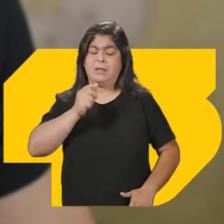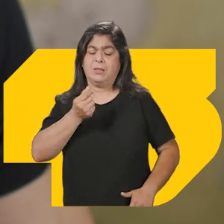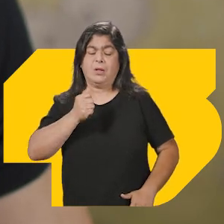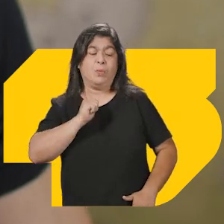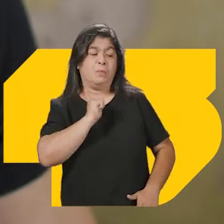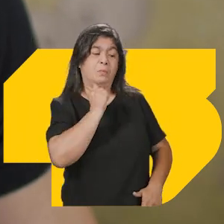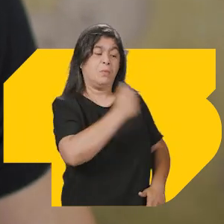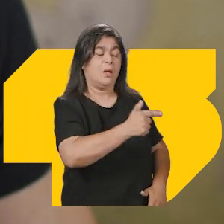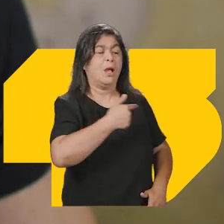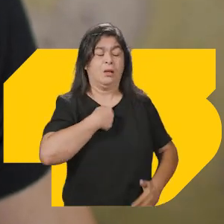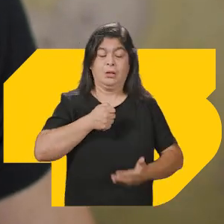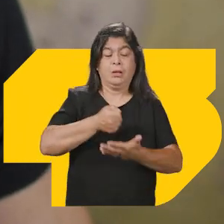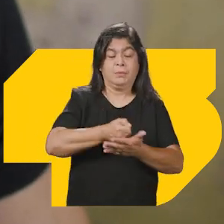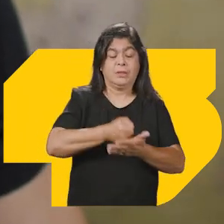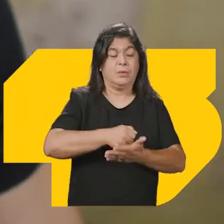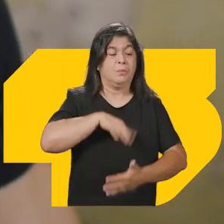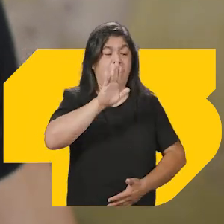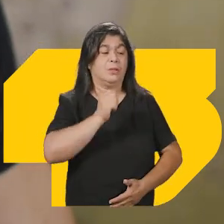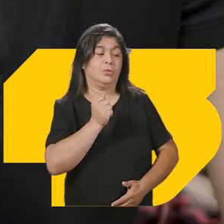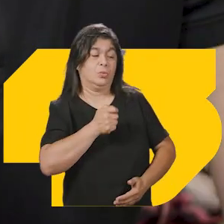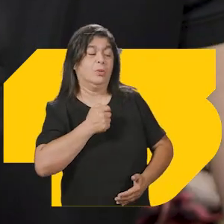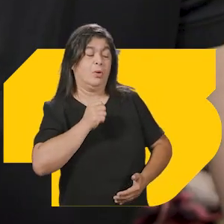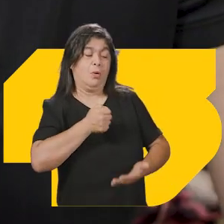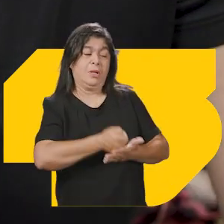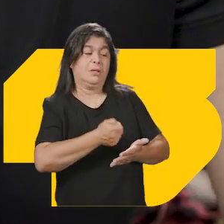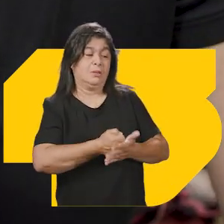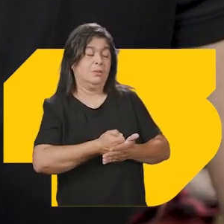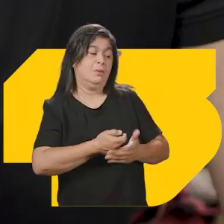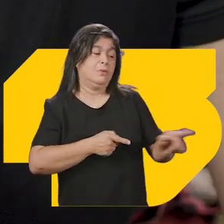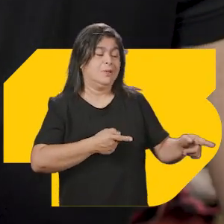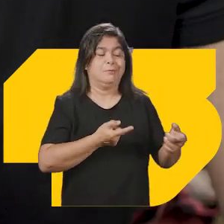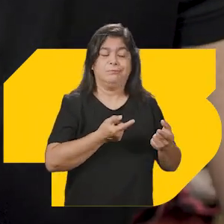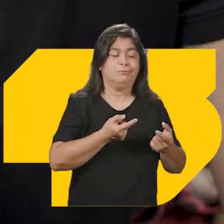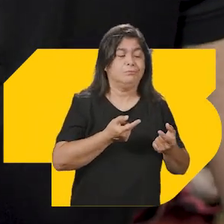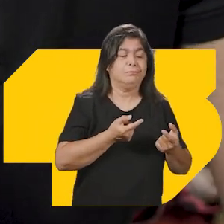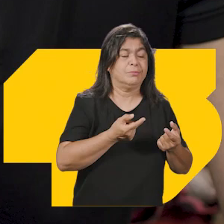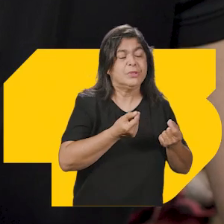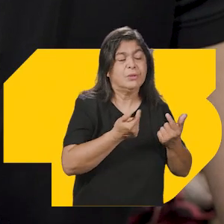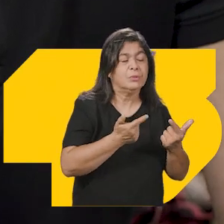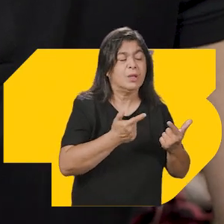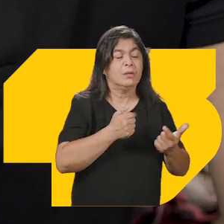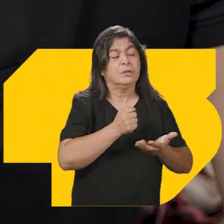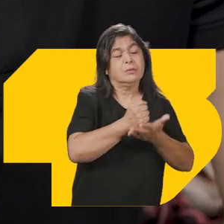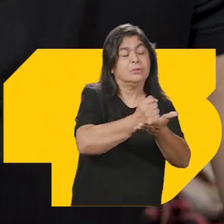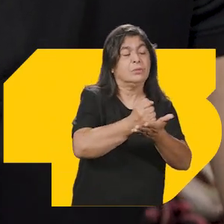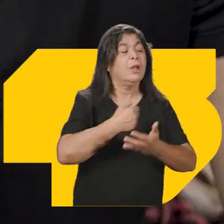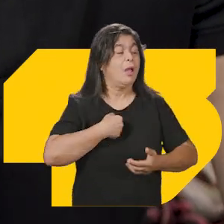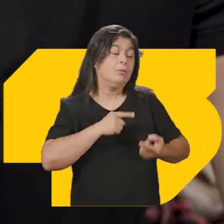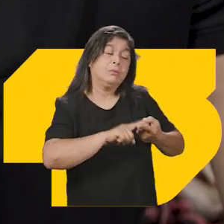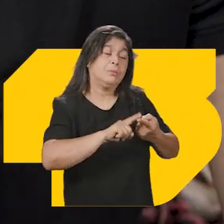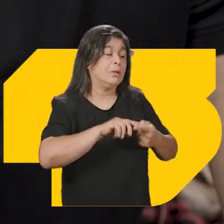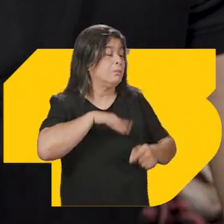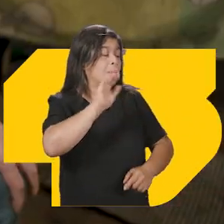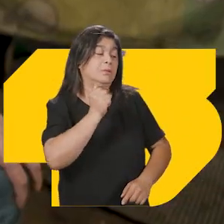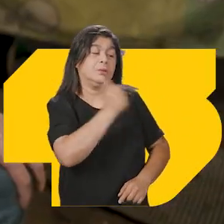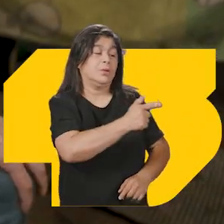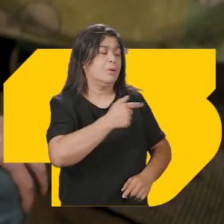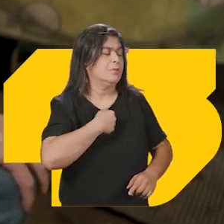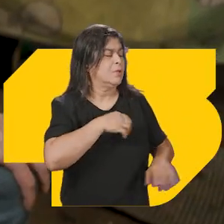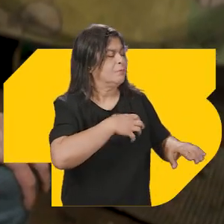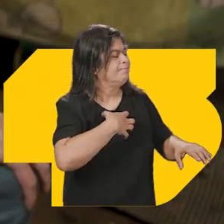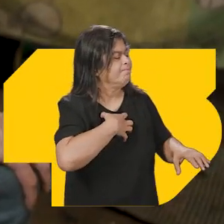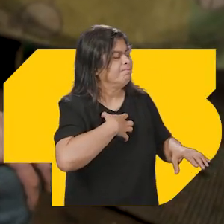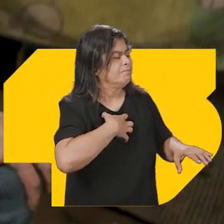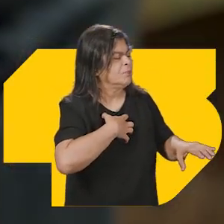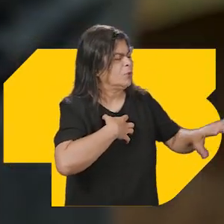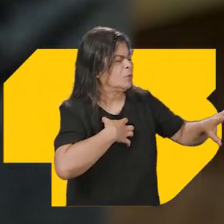você. Tá bom. Então eu tenho uma obrigação ainda maior do que a sua, né? É você que não tem condição de estar ajudando, então eu tenho que ajudar mais, né? Você me